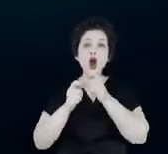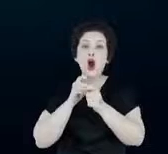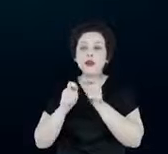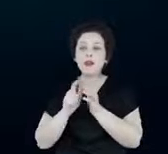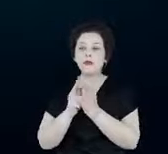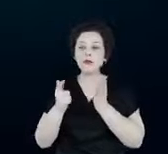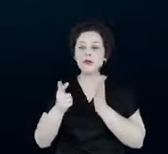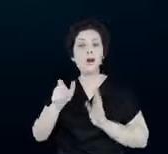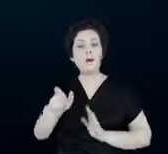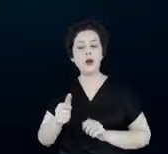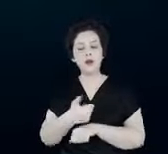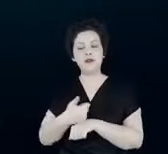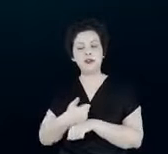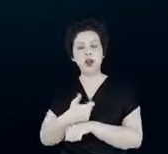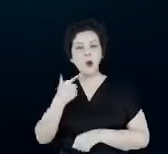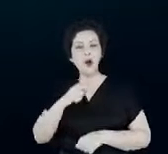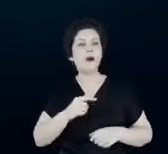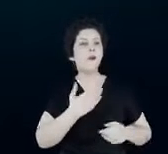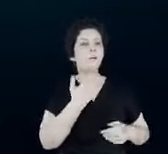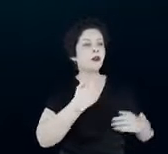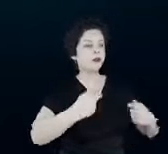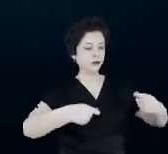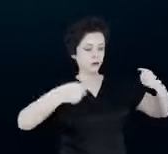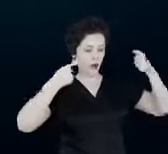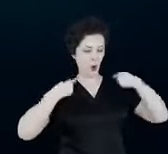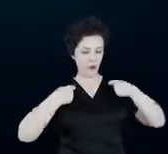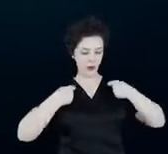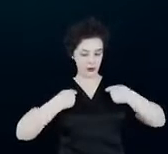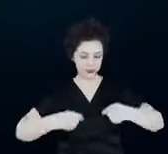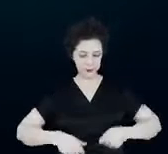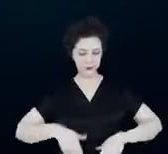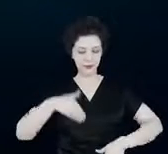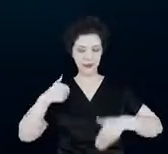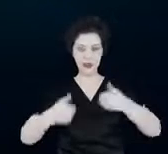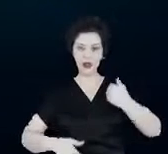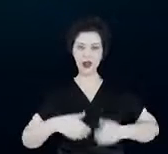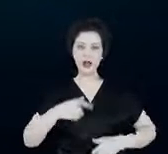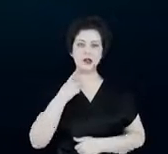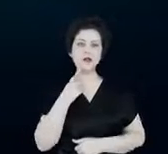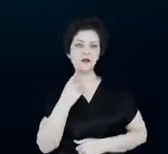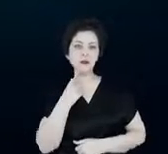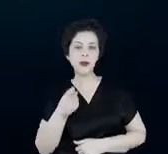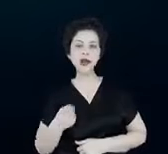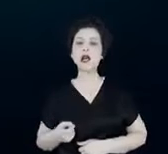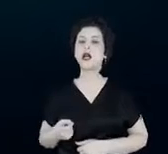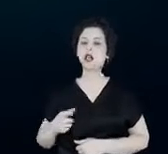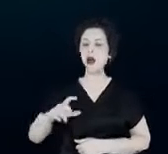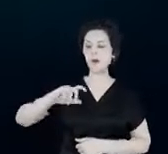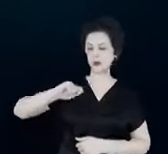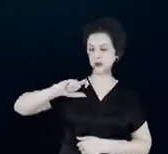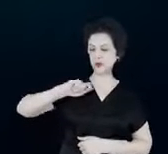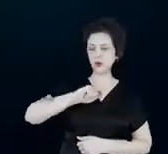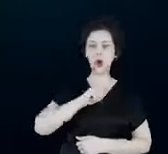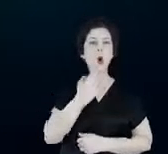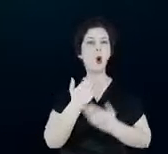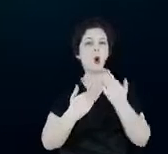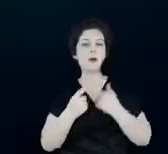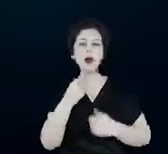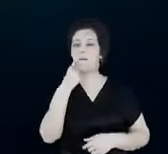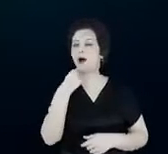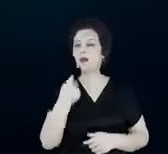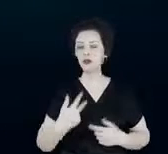conseguiu pro vais me pedir uma roupa pintou de ketchup diz de batom cortou